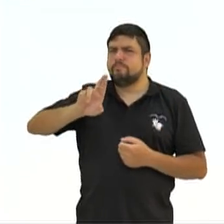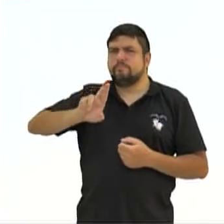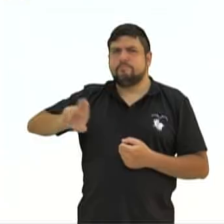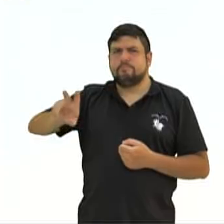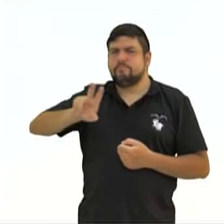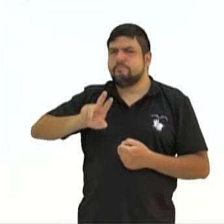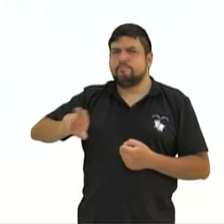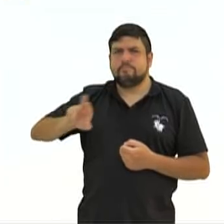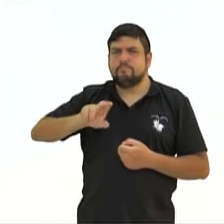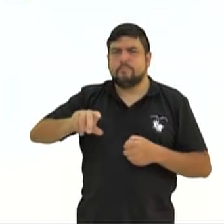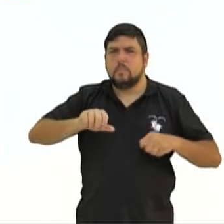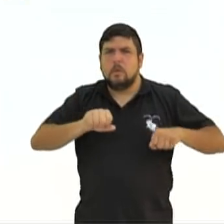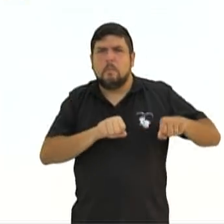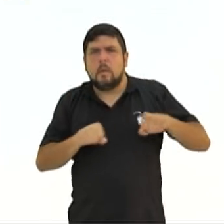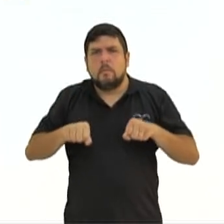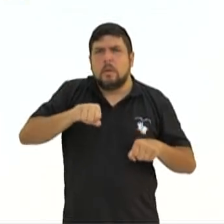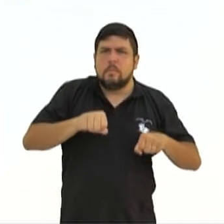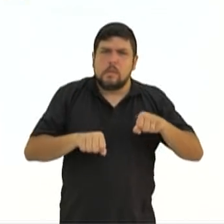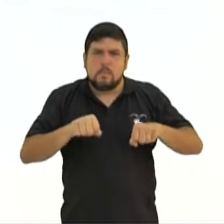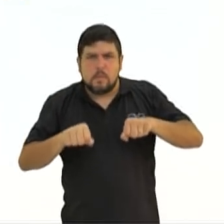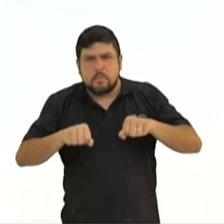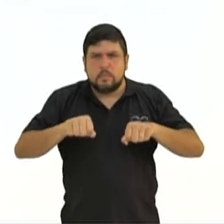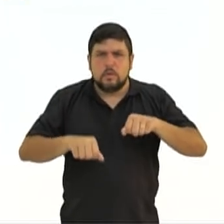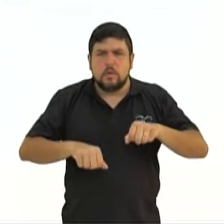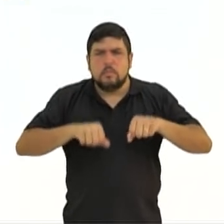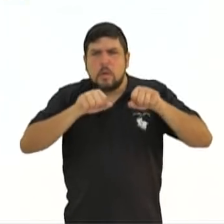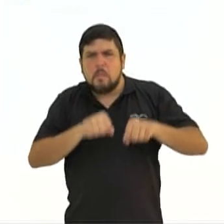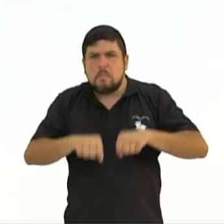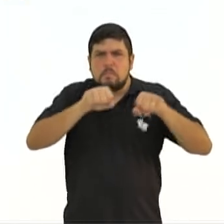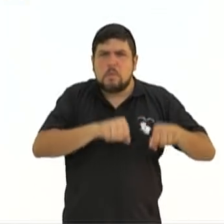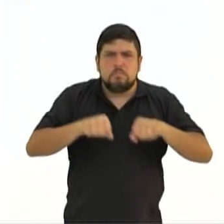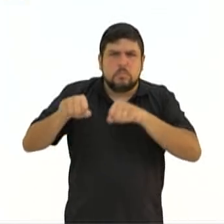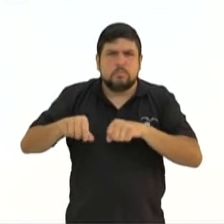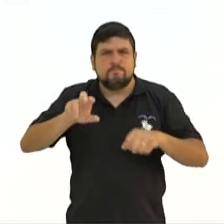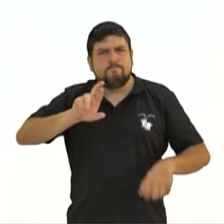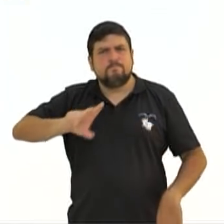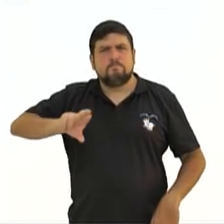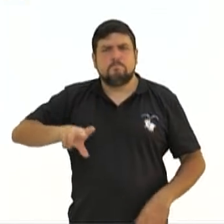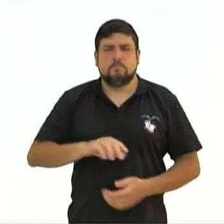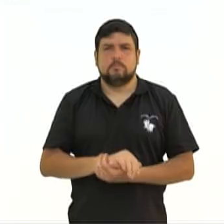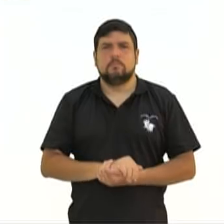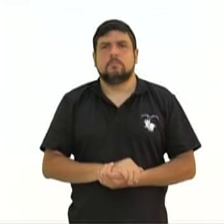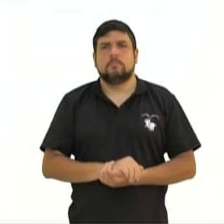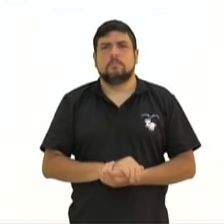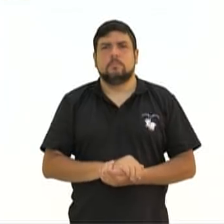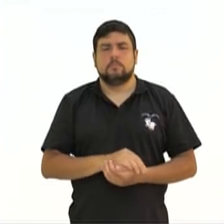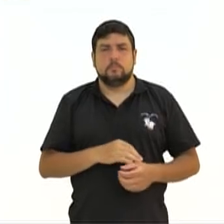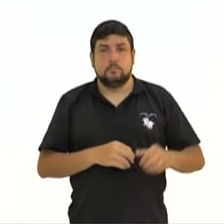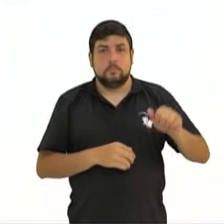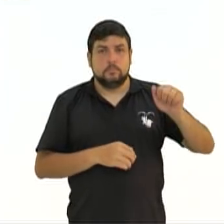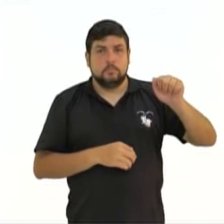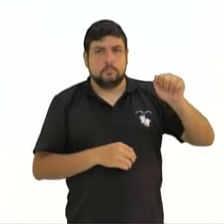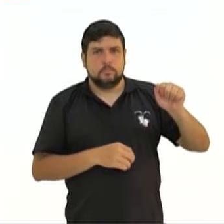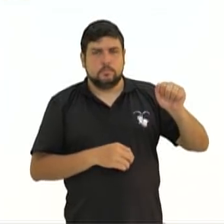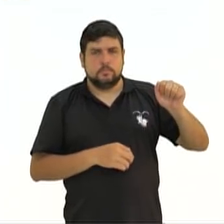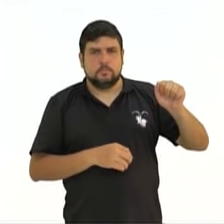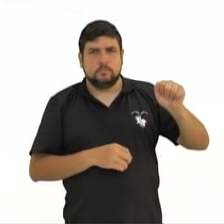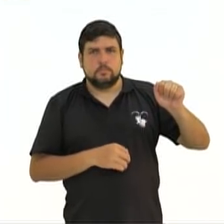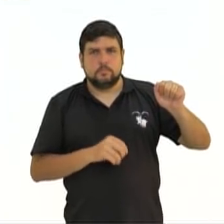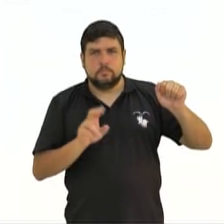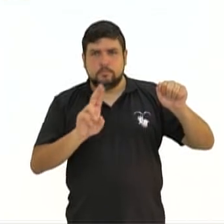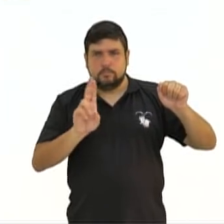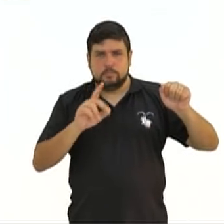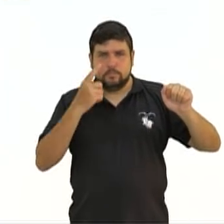modalidade do mountain bike? Não é modalidade do mountain bike, tá? Alternativa A, o cross